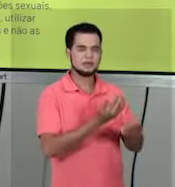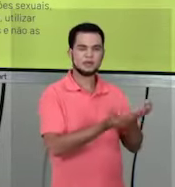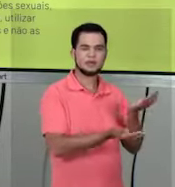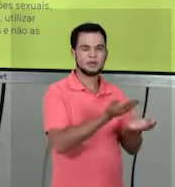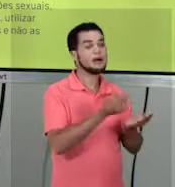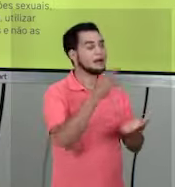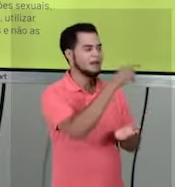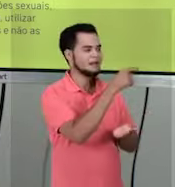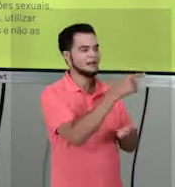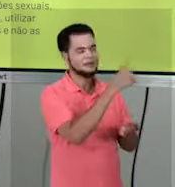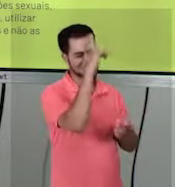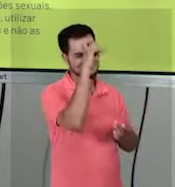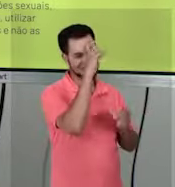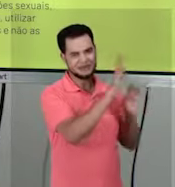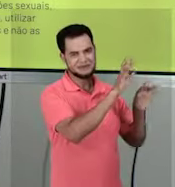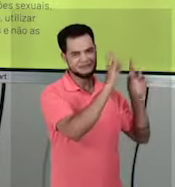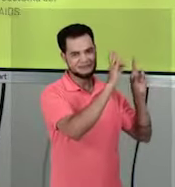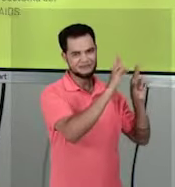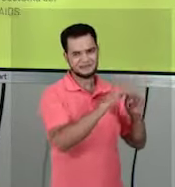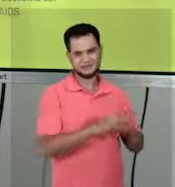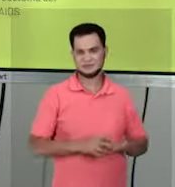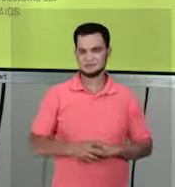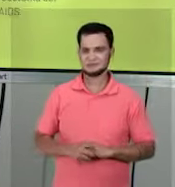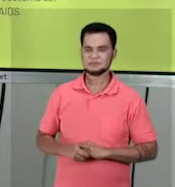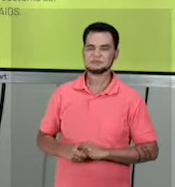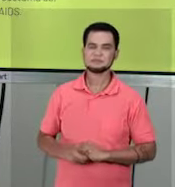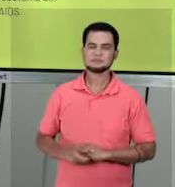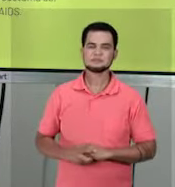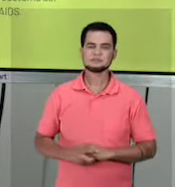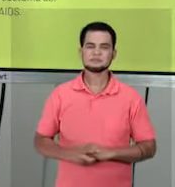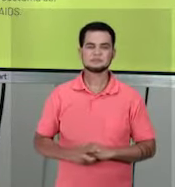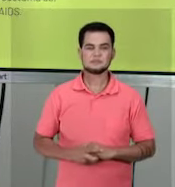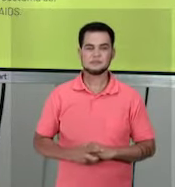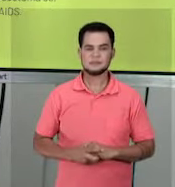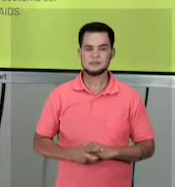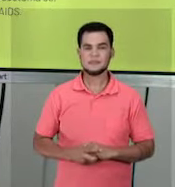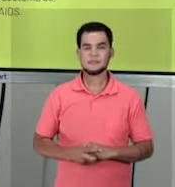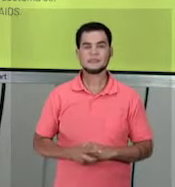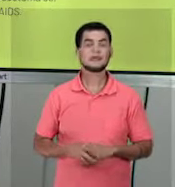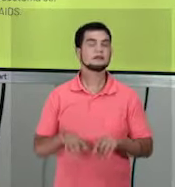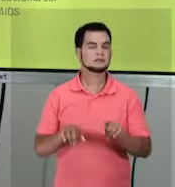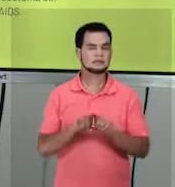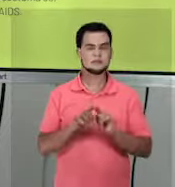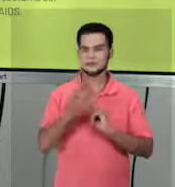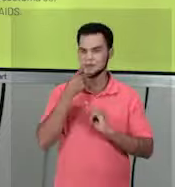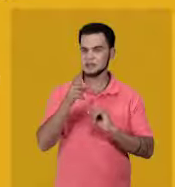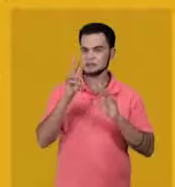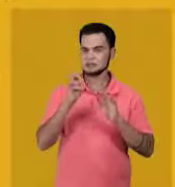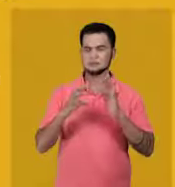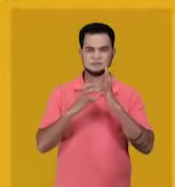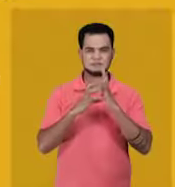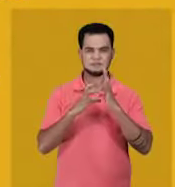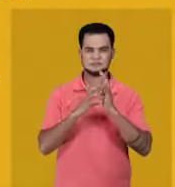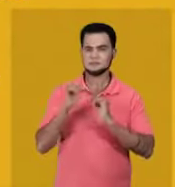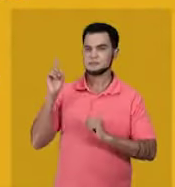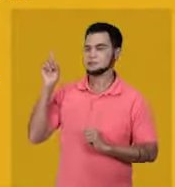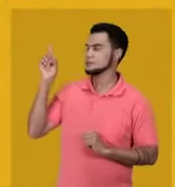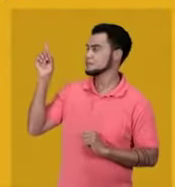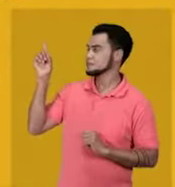pelos órgãos de controle, ok? Trouxe também para falar para vocês a AIDS. A AIDS